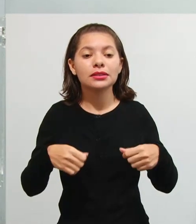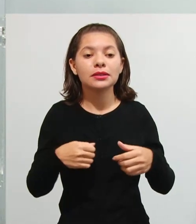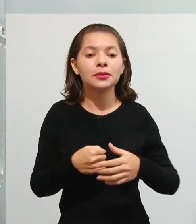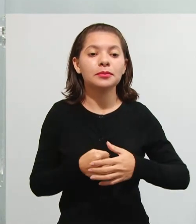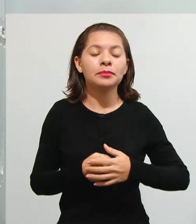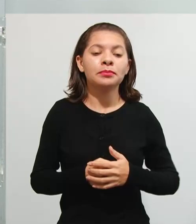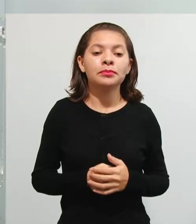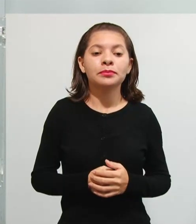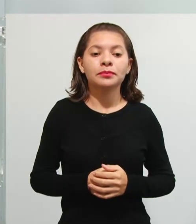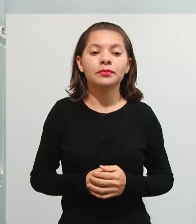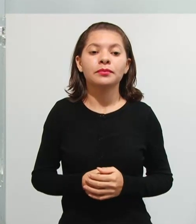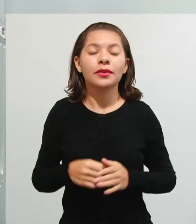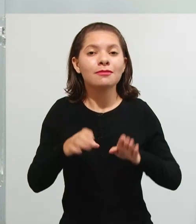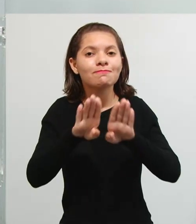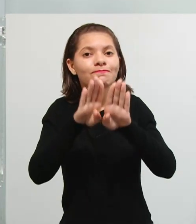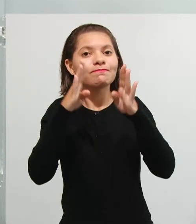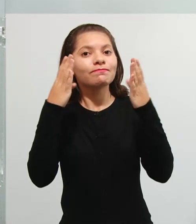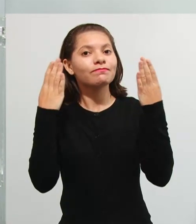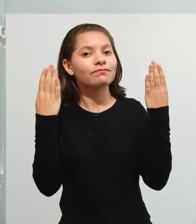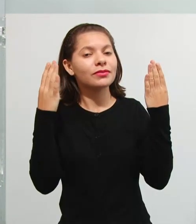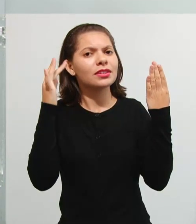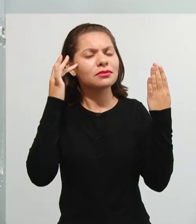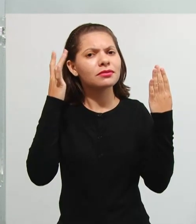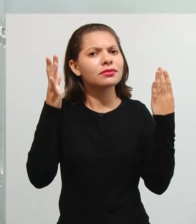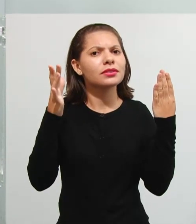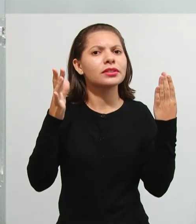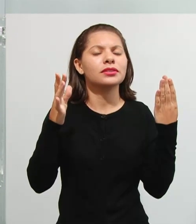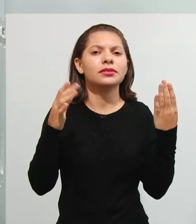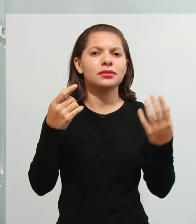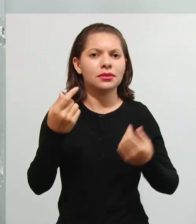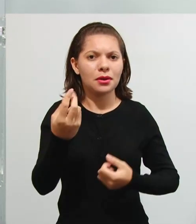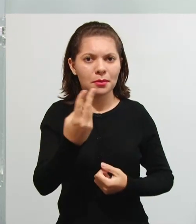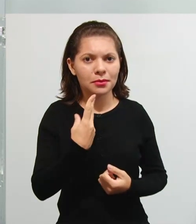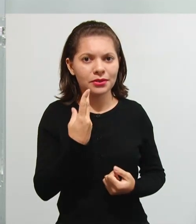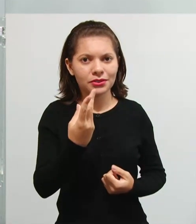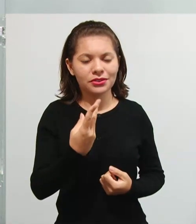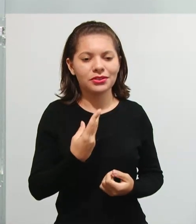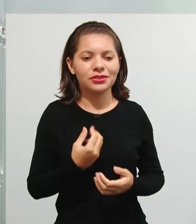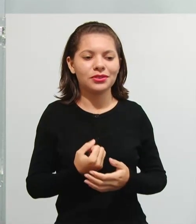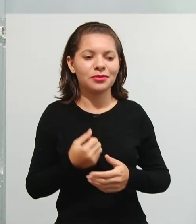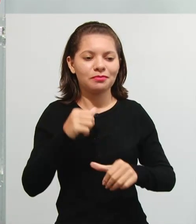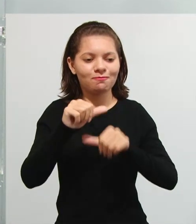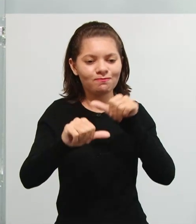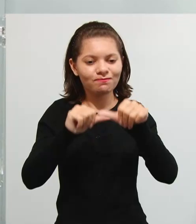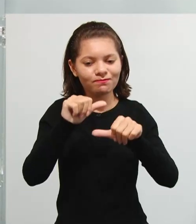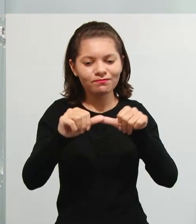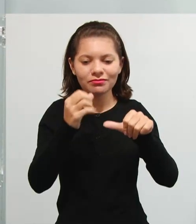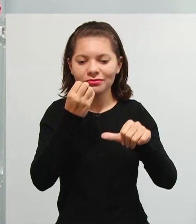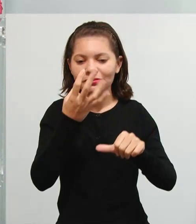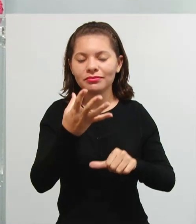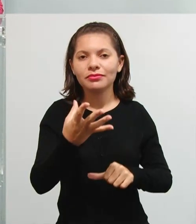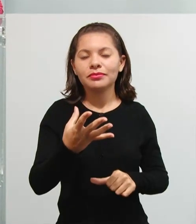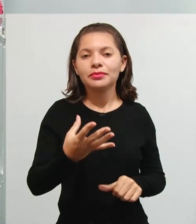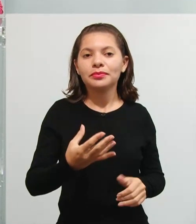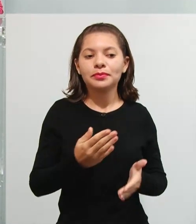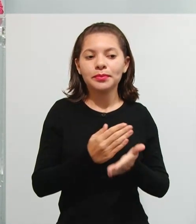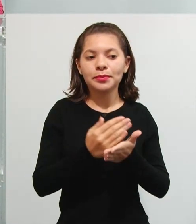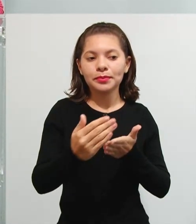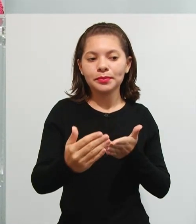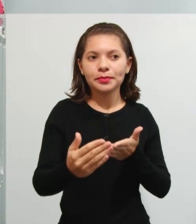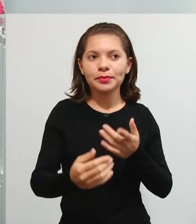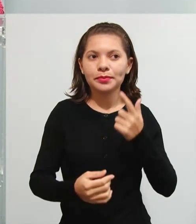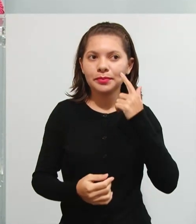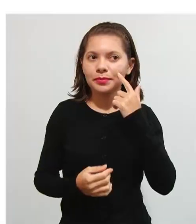para isso, ser mais aberto, ser mais flexível para a gente encarar essas mudanças. Bem, vamos em